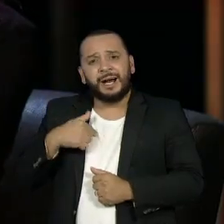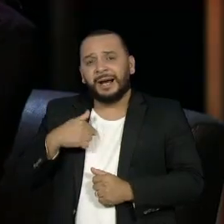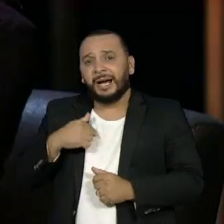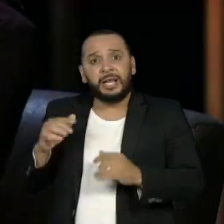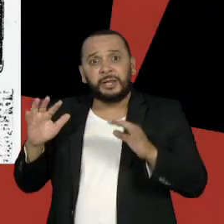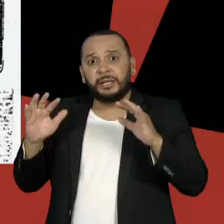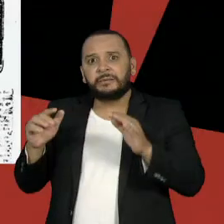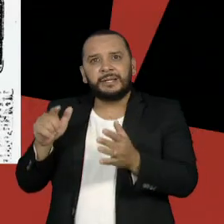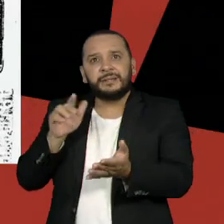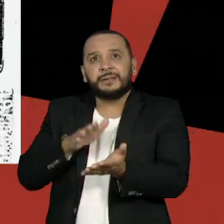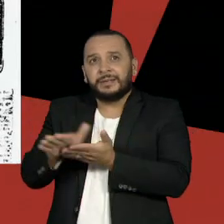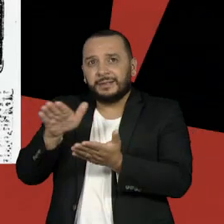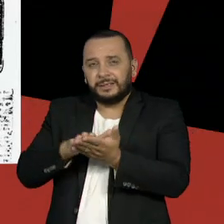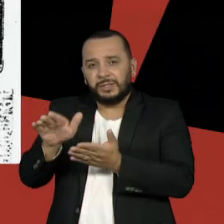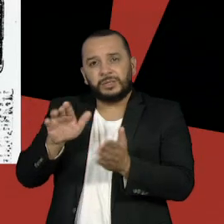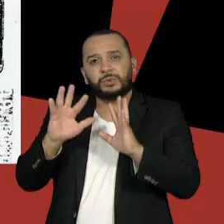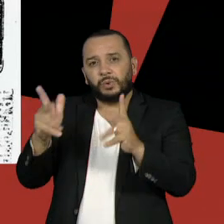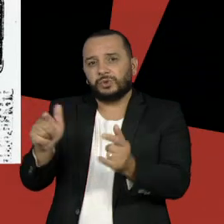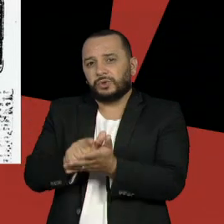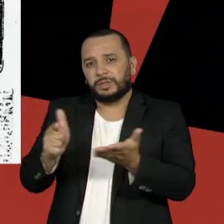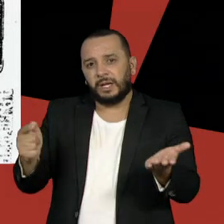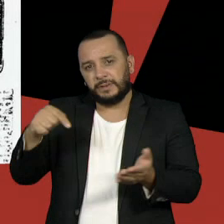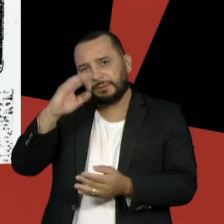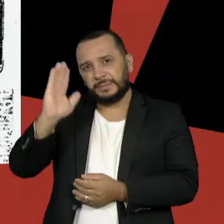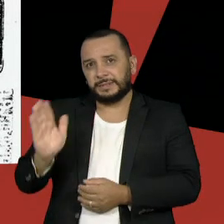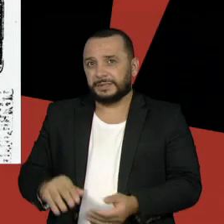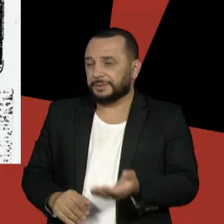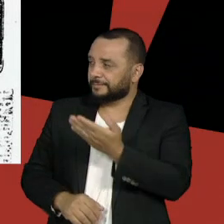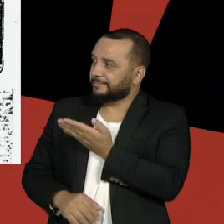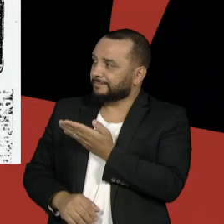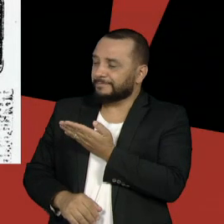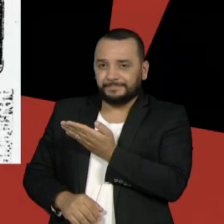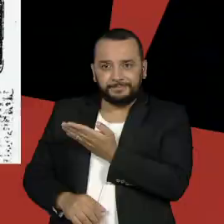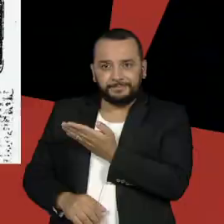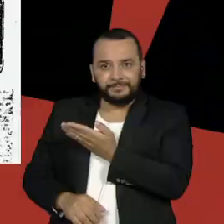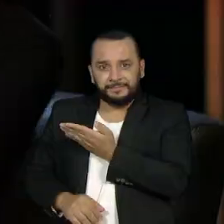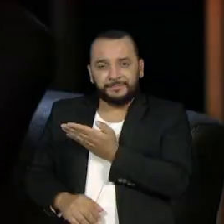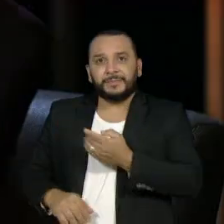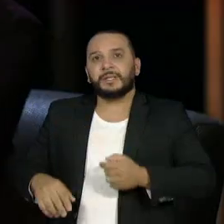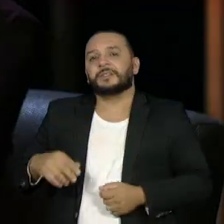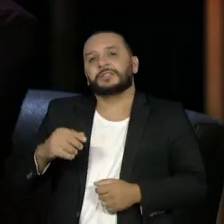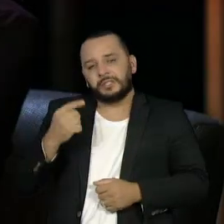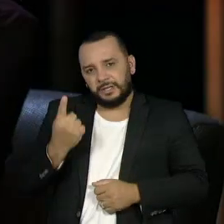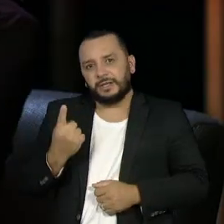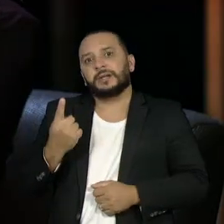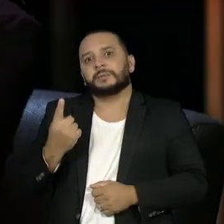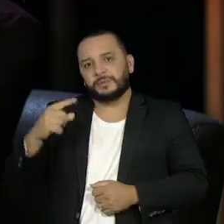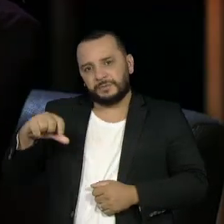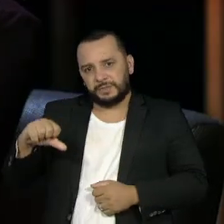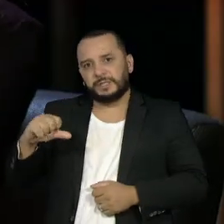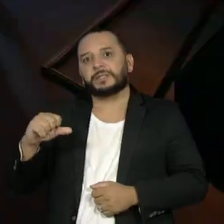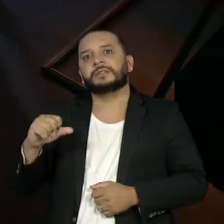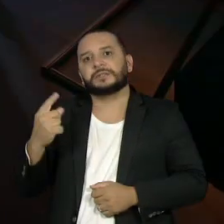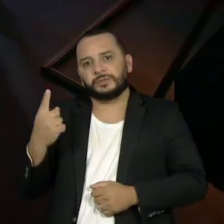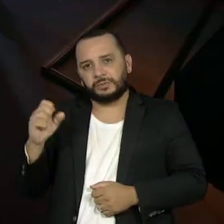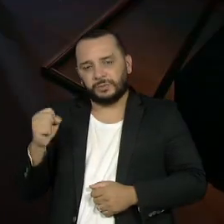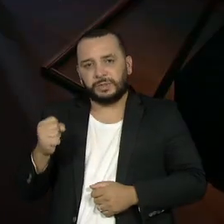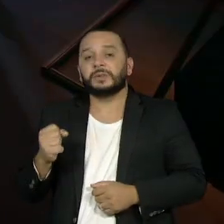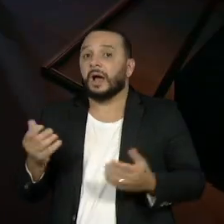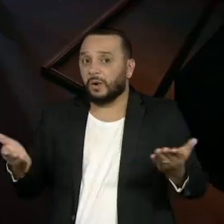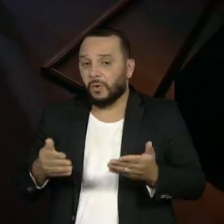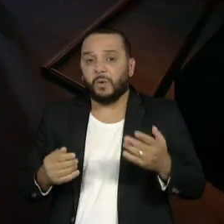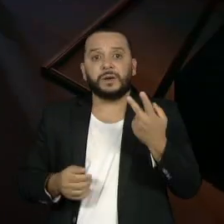todos os jornais brasileiros então o jornalismo fez um papel fundamental em 18 como e agora em 2020